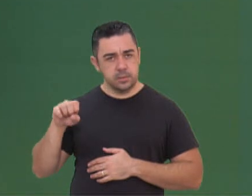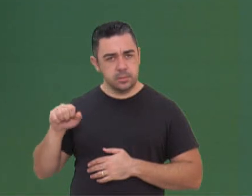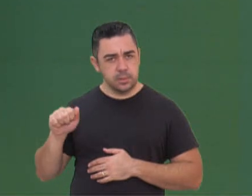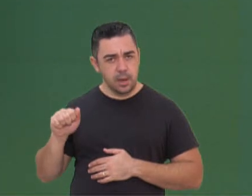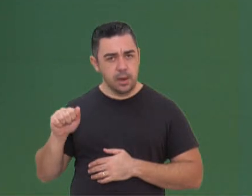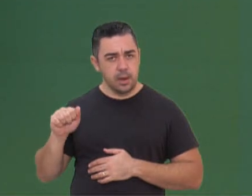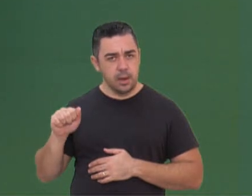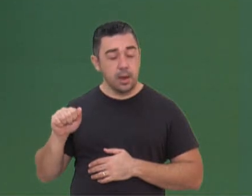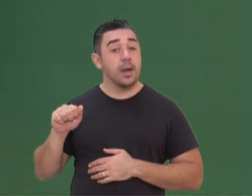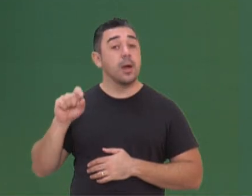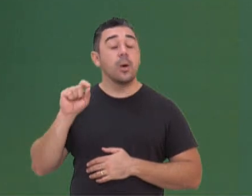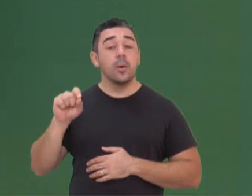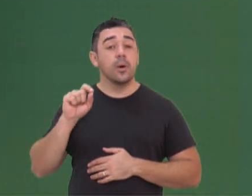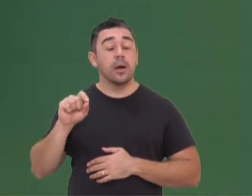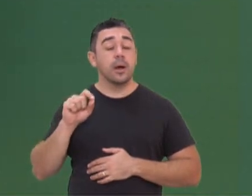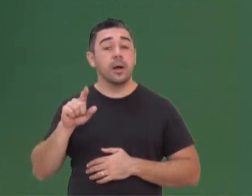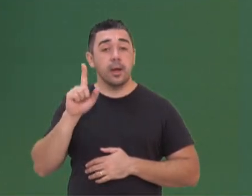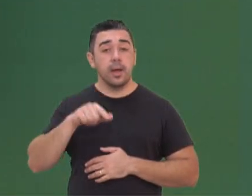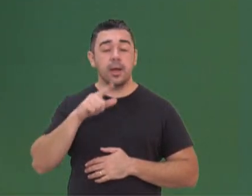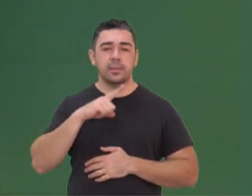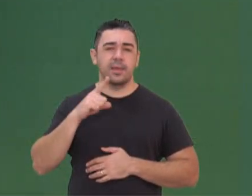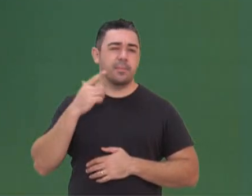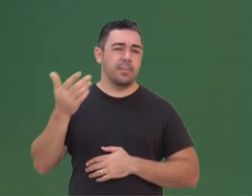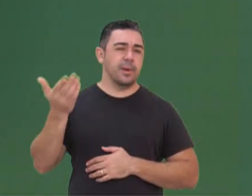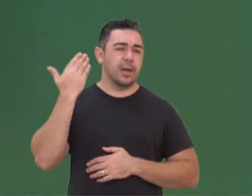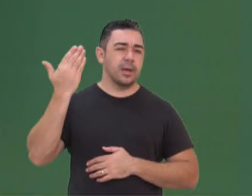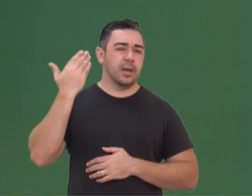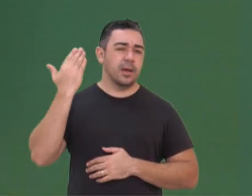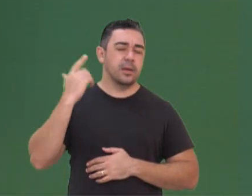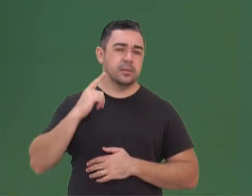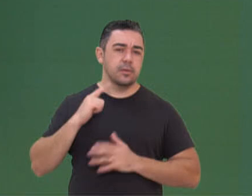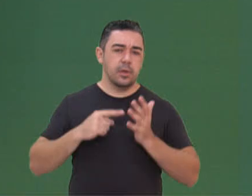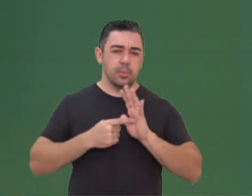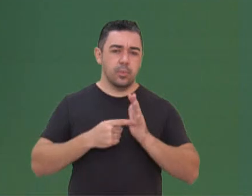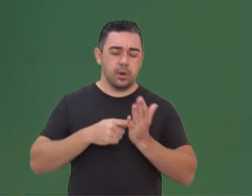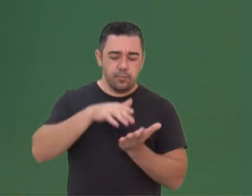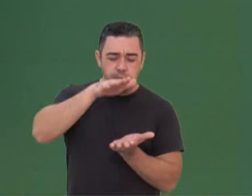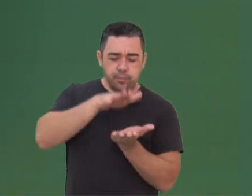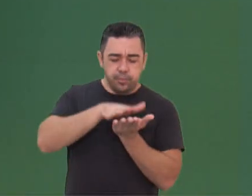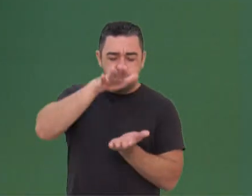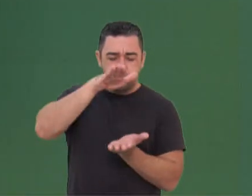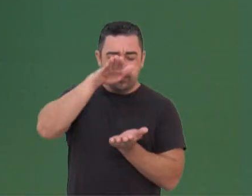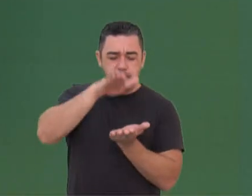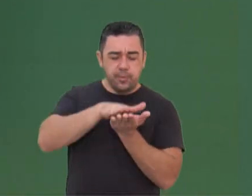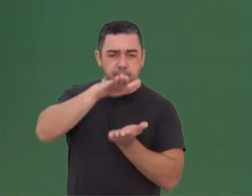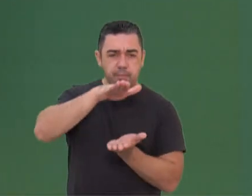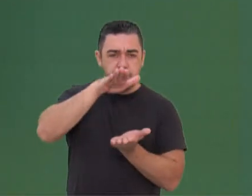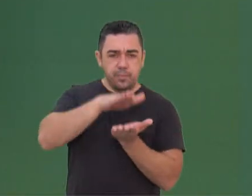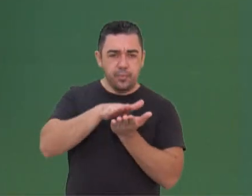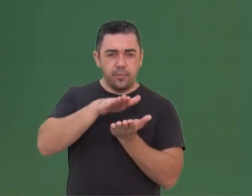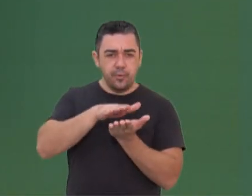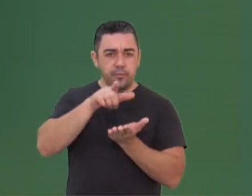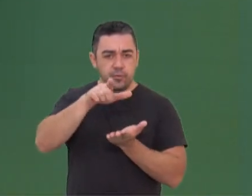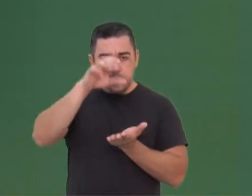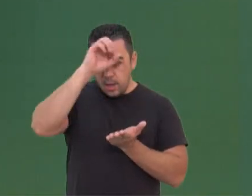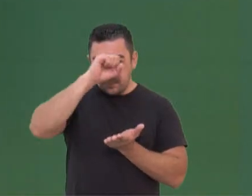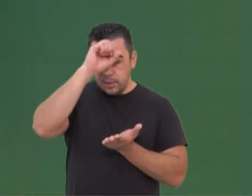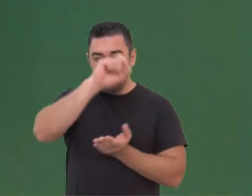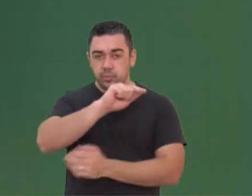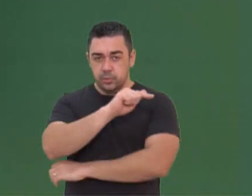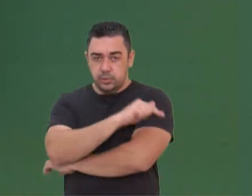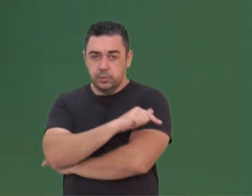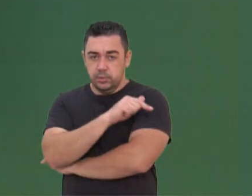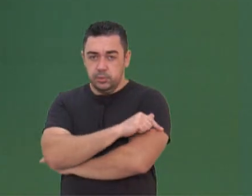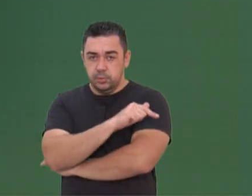lá da expressão prensa móvel, que foi um processo gráfico que você já aprendeu lá no teu sétimo ano,